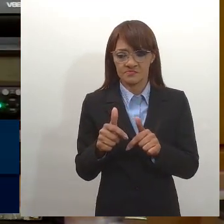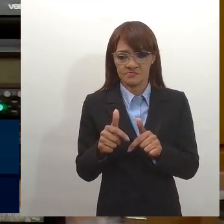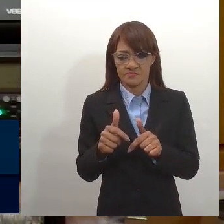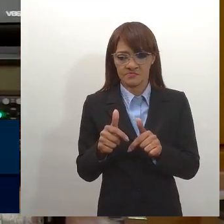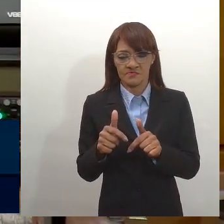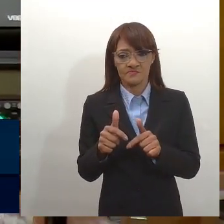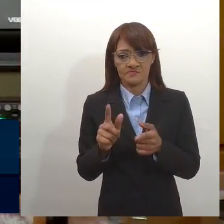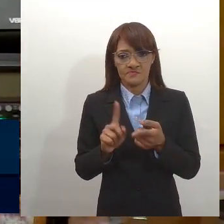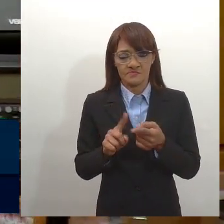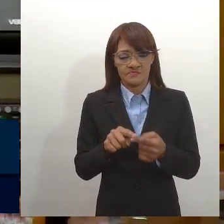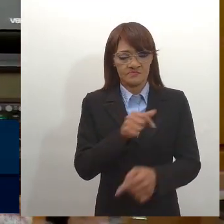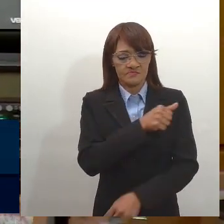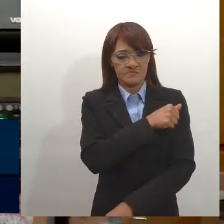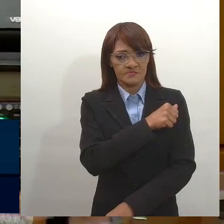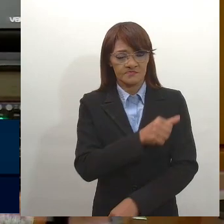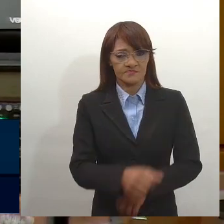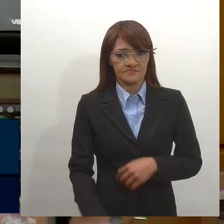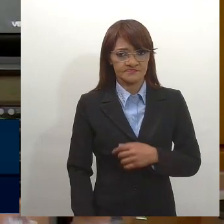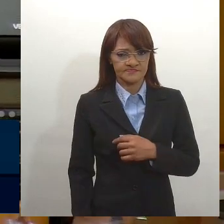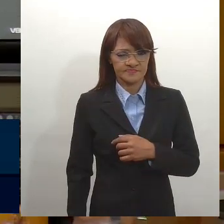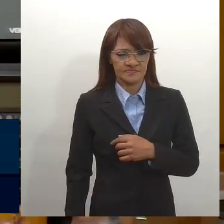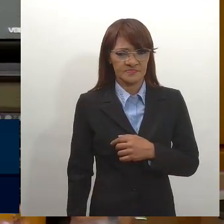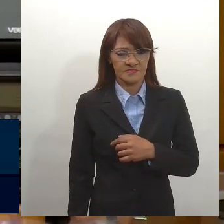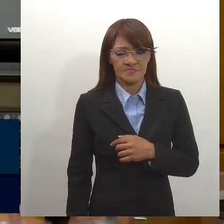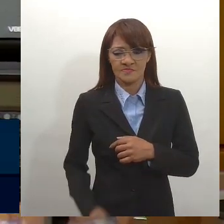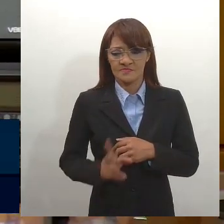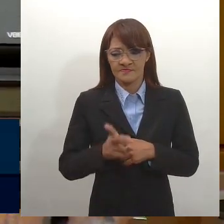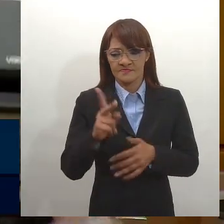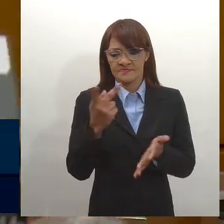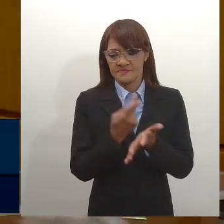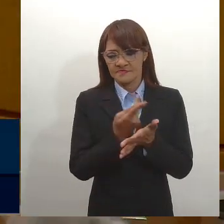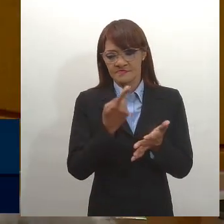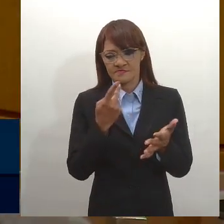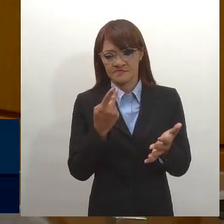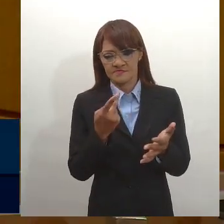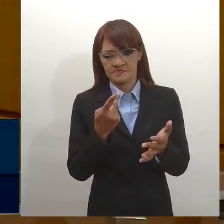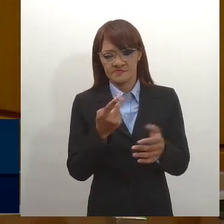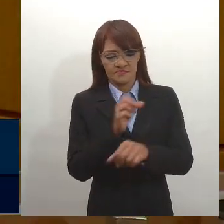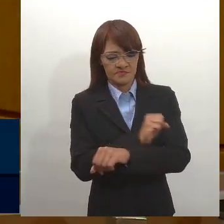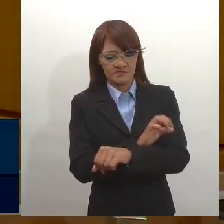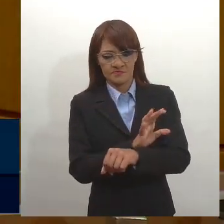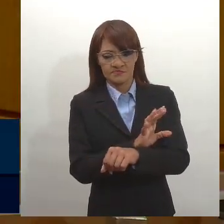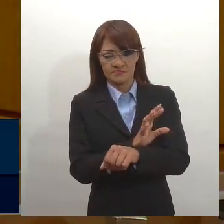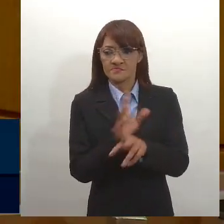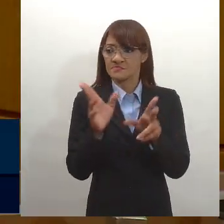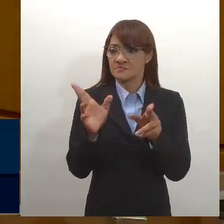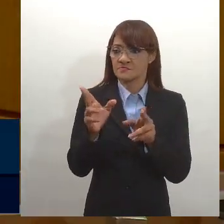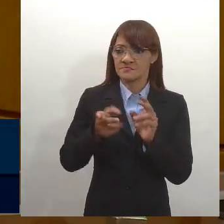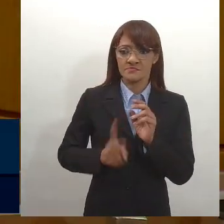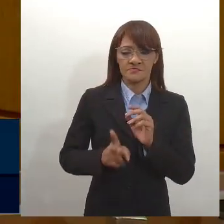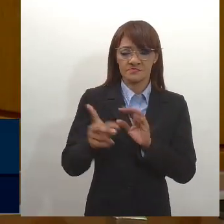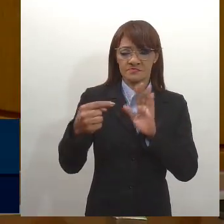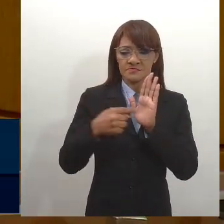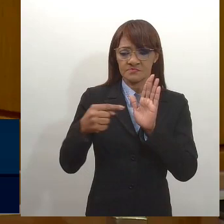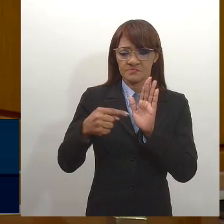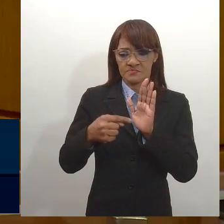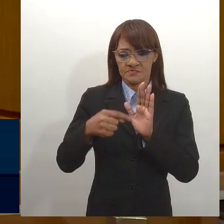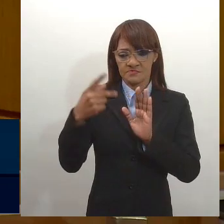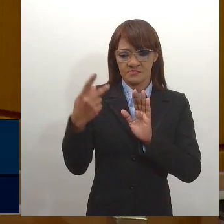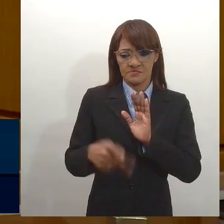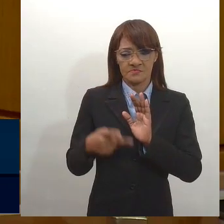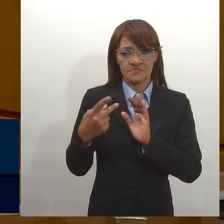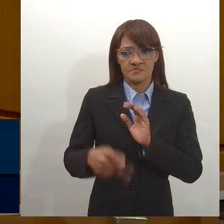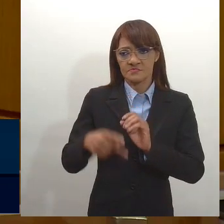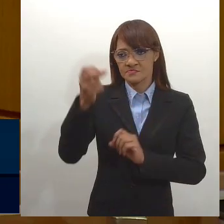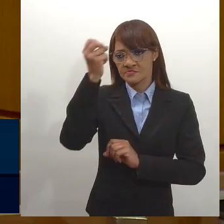que acontece lá na Barra é o mesmo que a gente sempre denunciou aqui na Prefeitura Municipal de Aracaju,